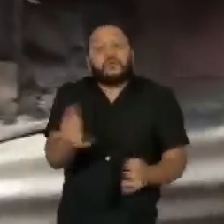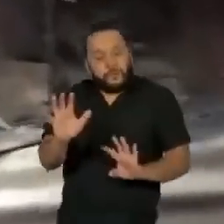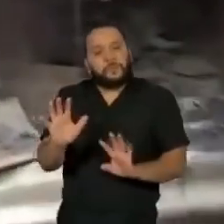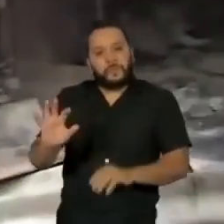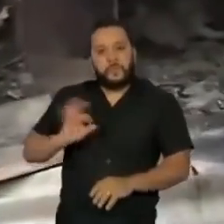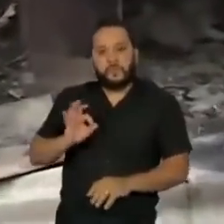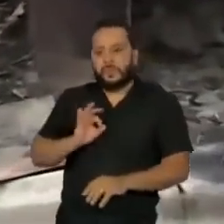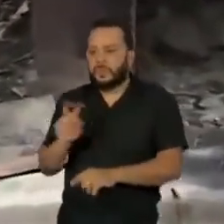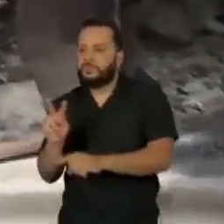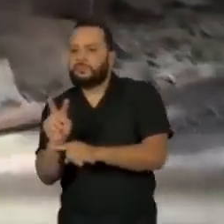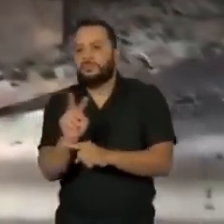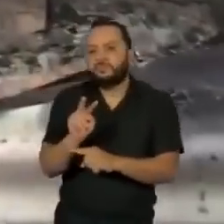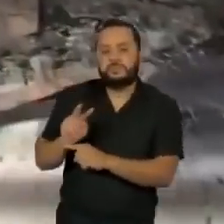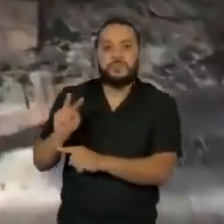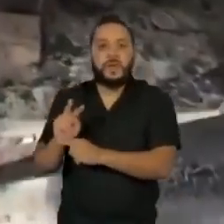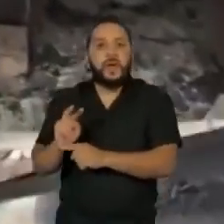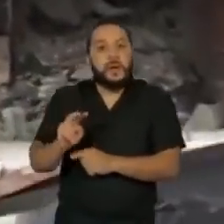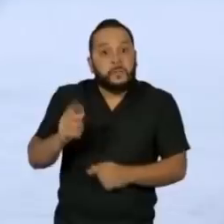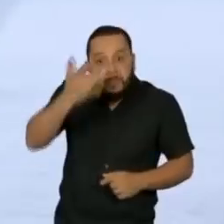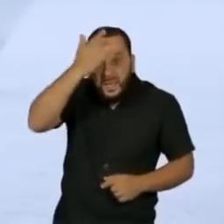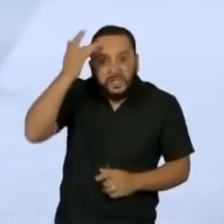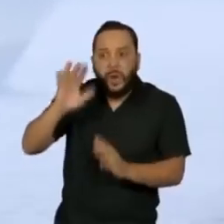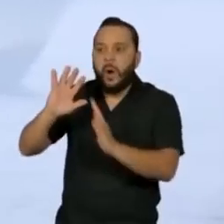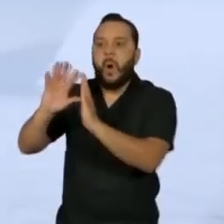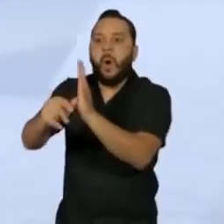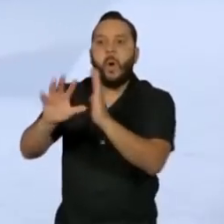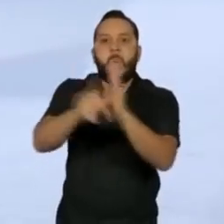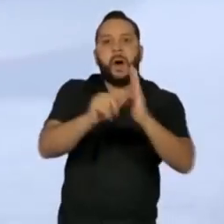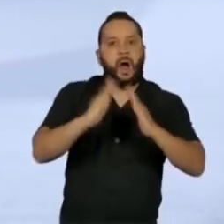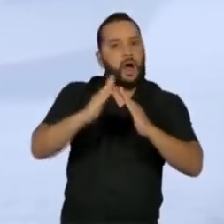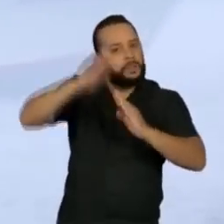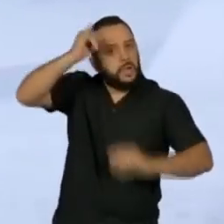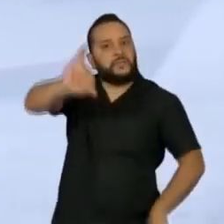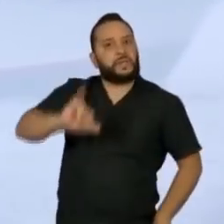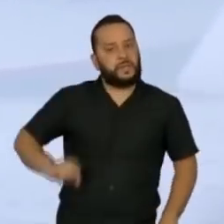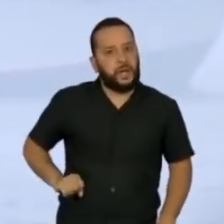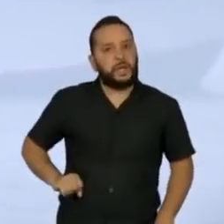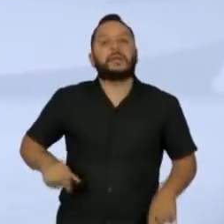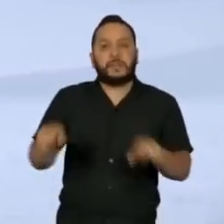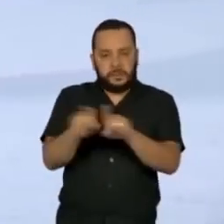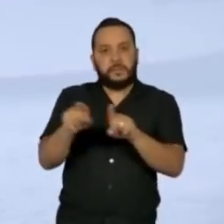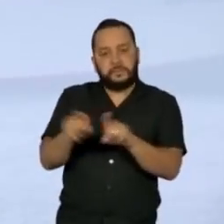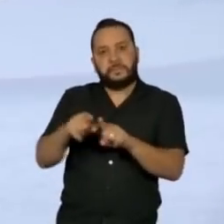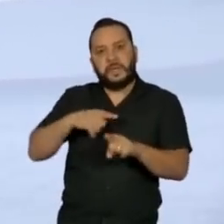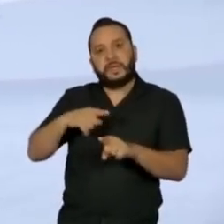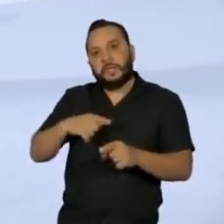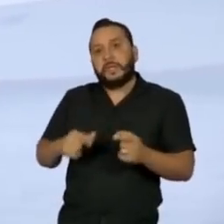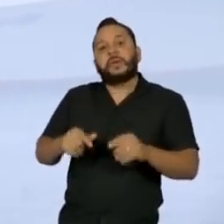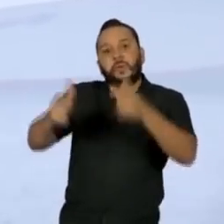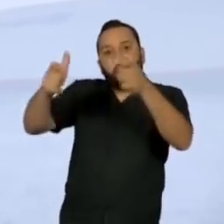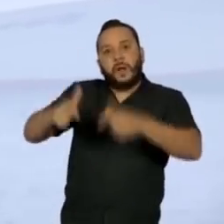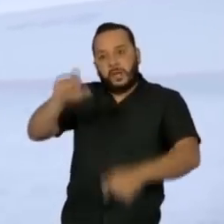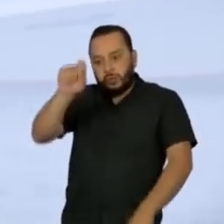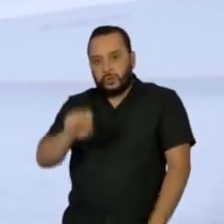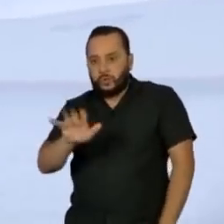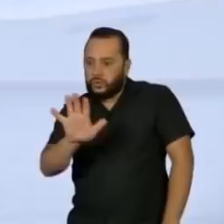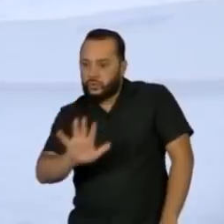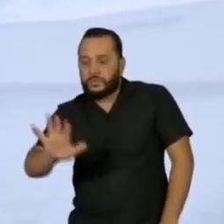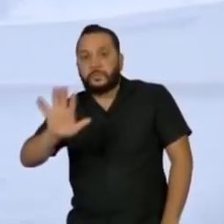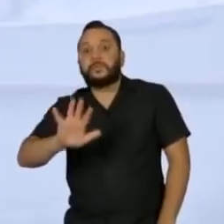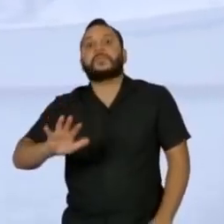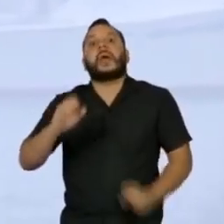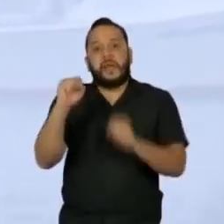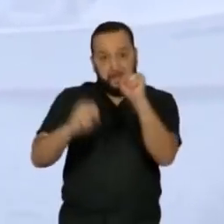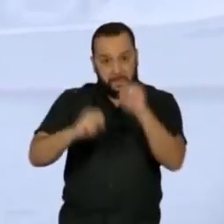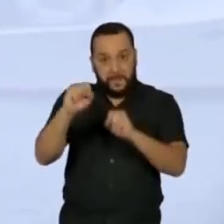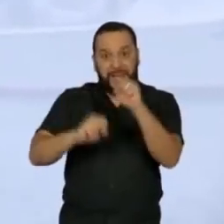prevenir saques nas propriedades destruídas. Em Nova Gales do Sul e em Vitória, as empresas de seguro já